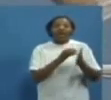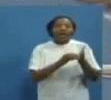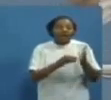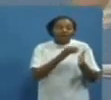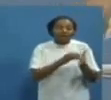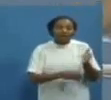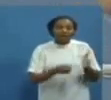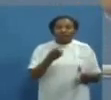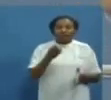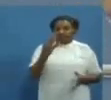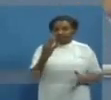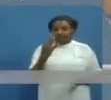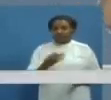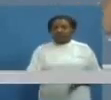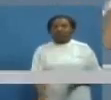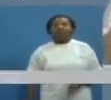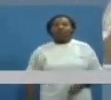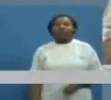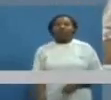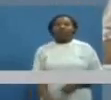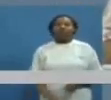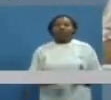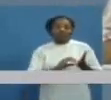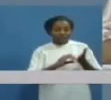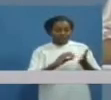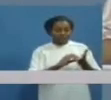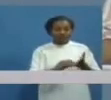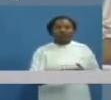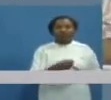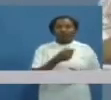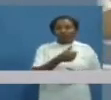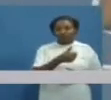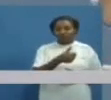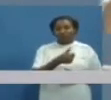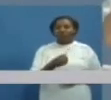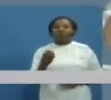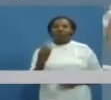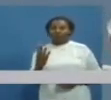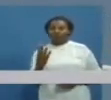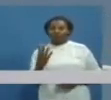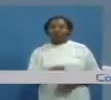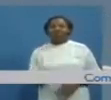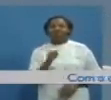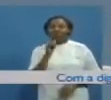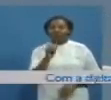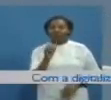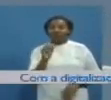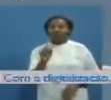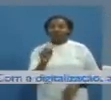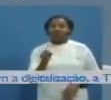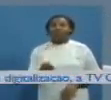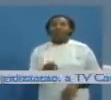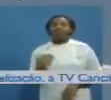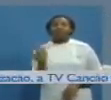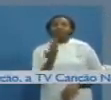Por esta causa, dobro os joelhos na presença do Pai. Versículo 14. Ao qual deve a sua existência toda a